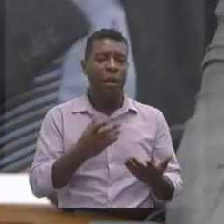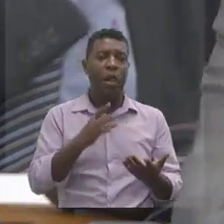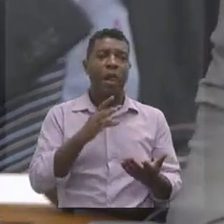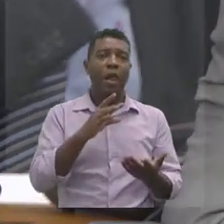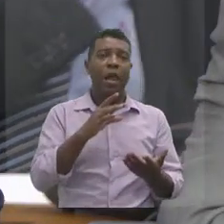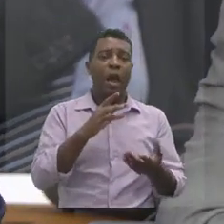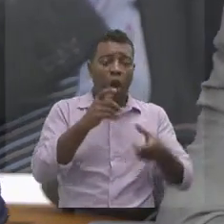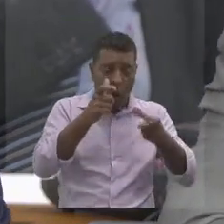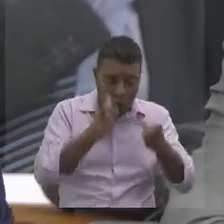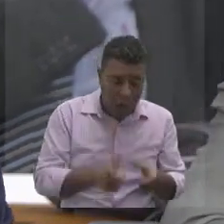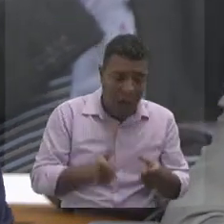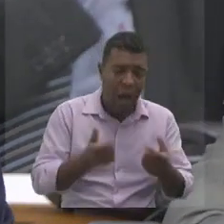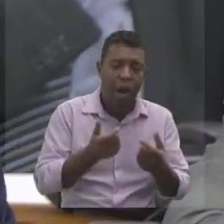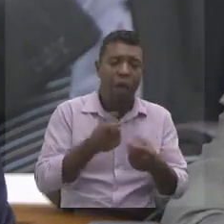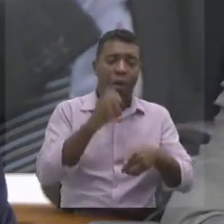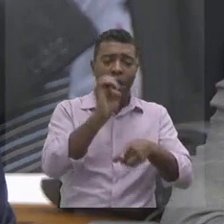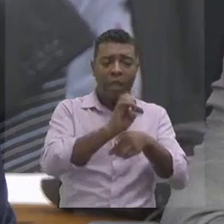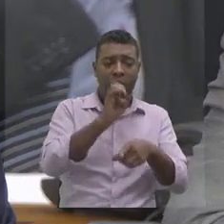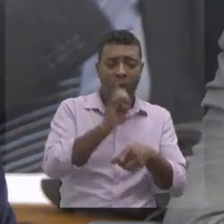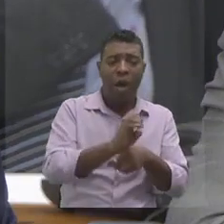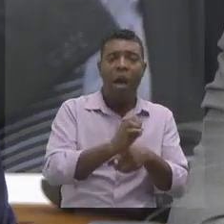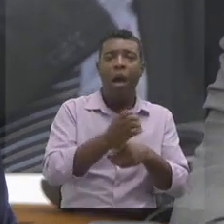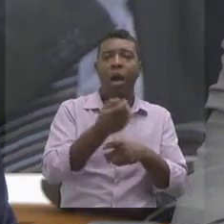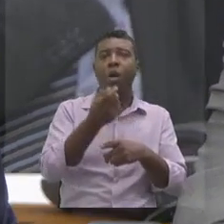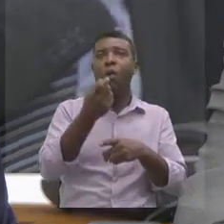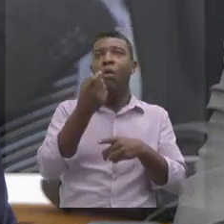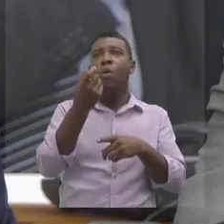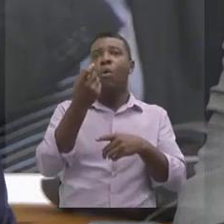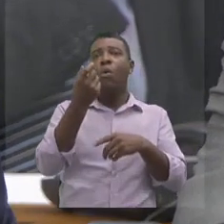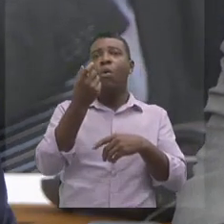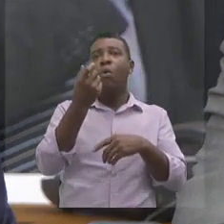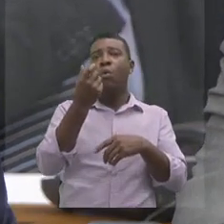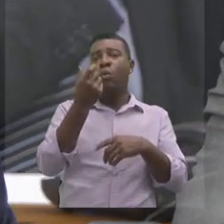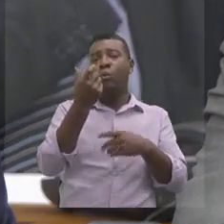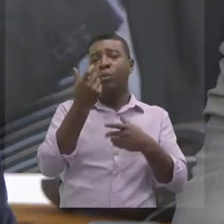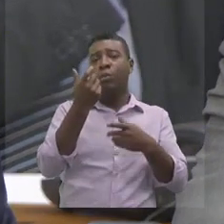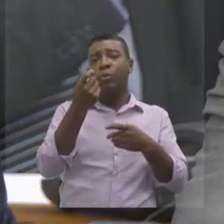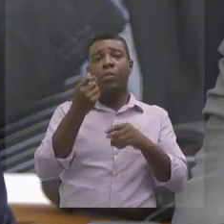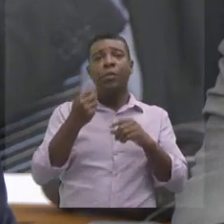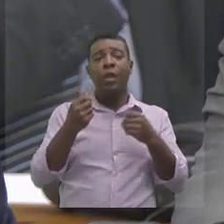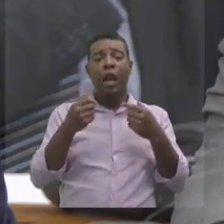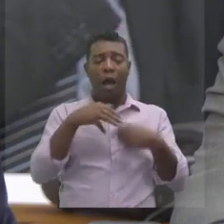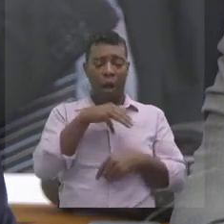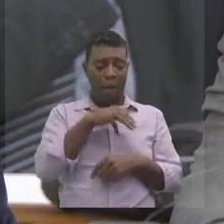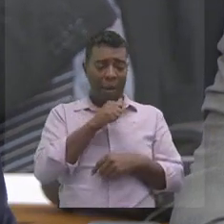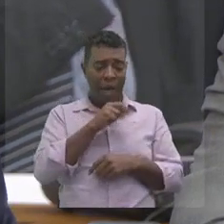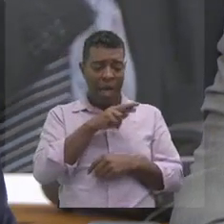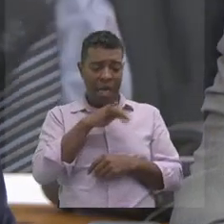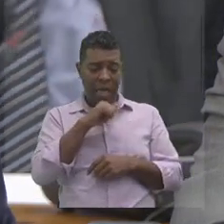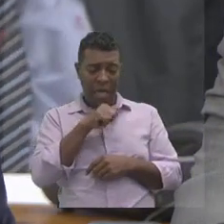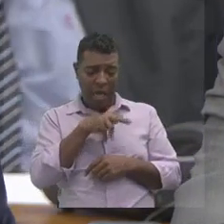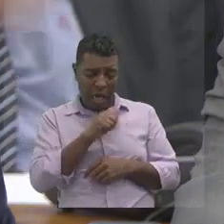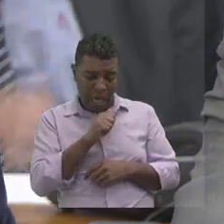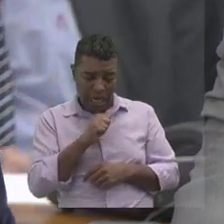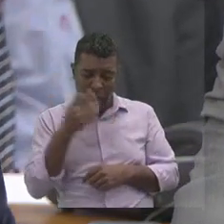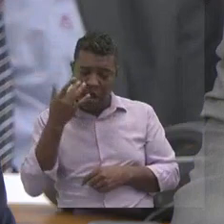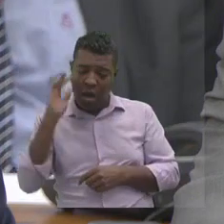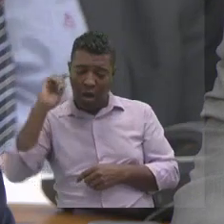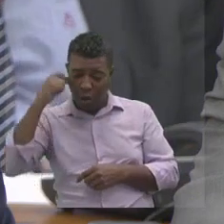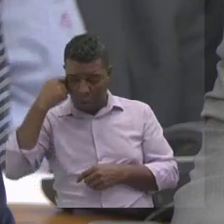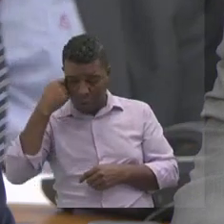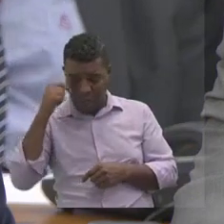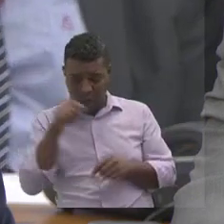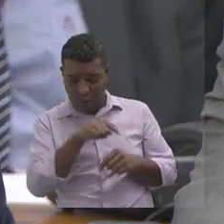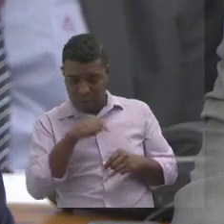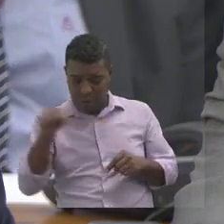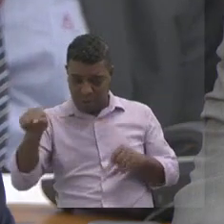e na questão do pedágio Mariano era preto comportam grandes mineradoras de Minas Gerais e foram gravemente atingidas pelo rompimento da barragem